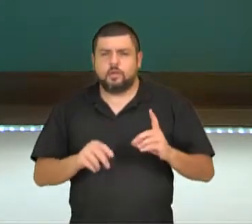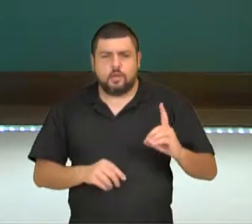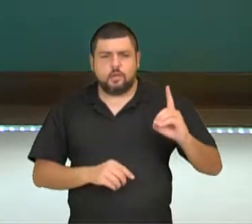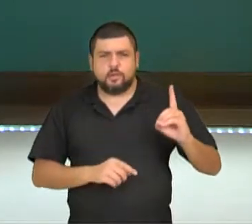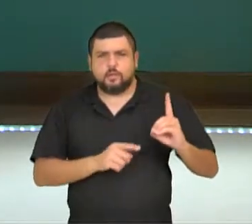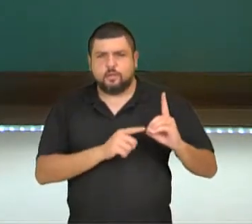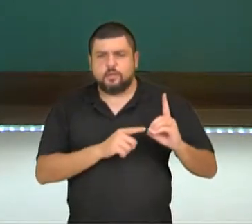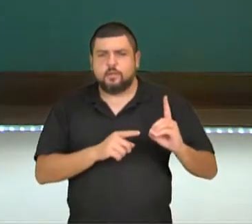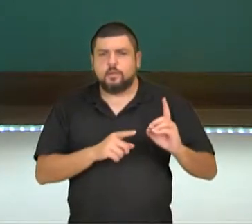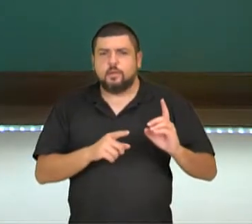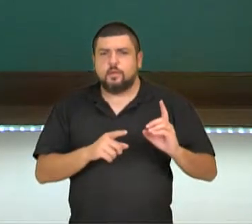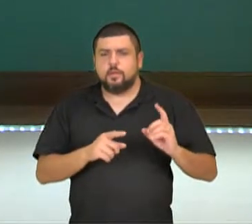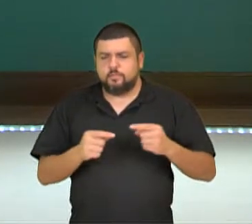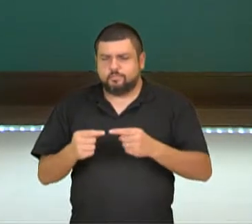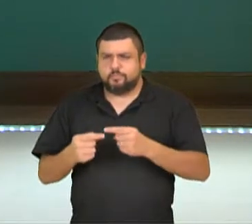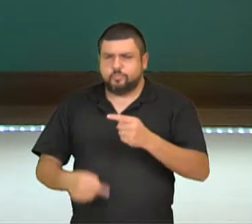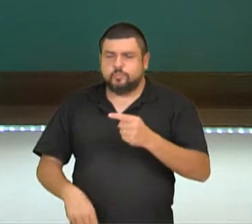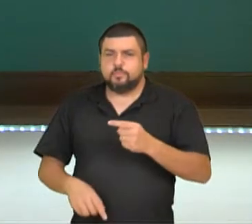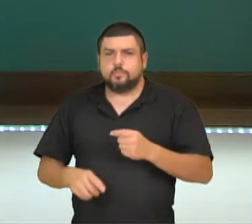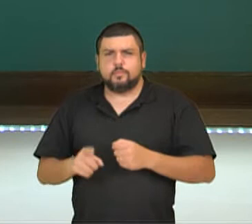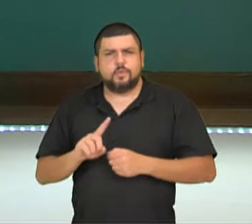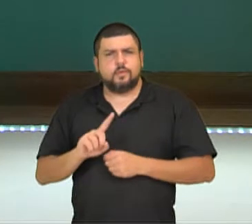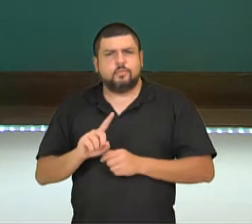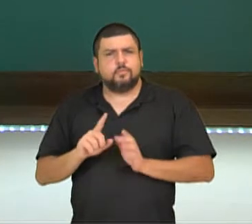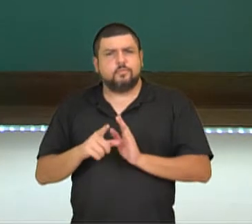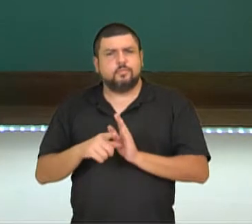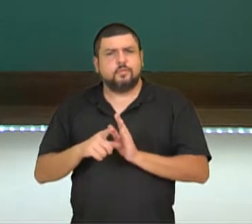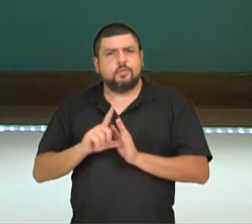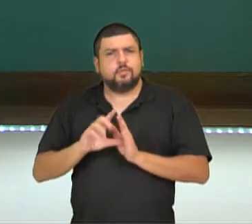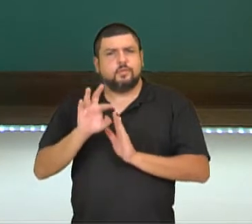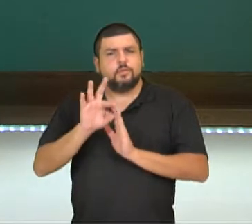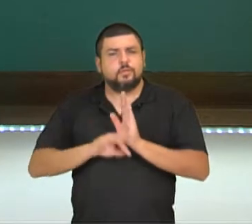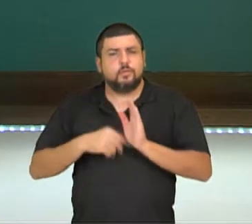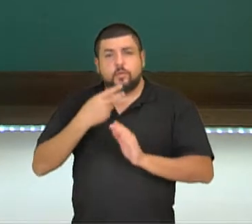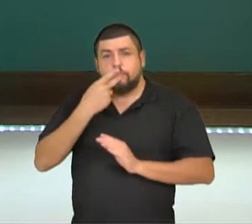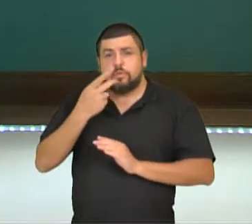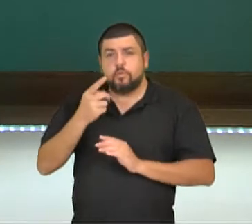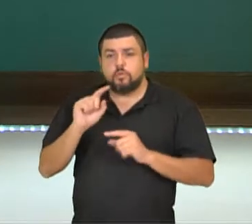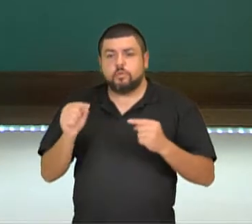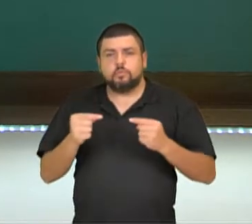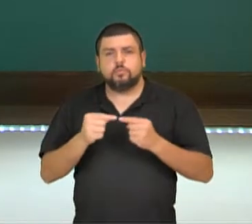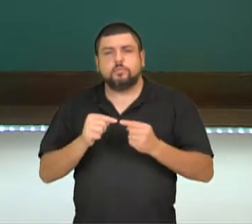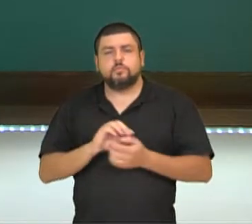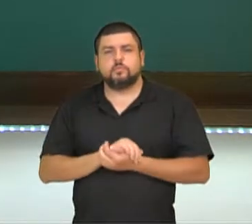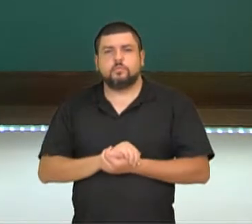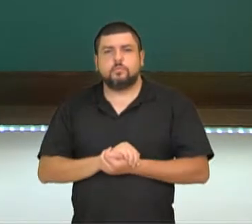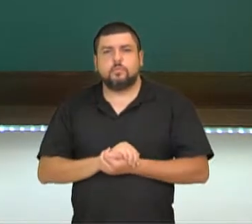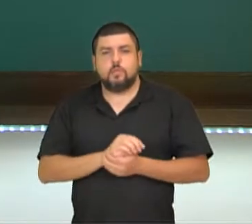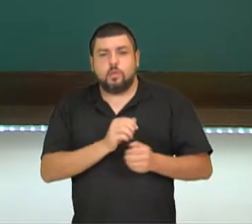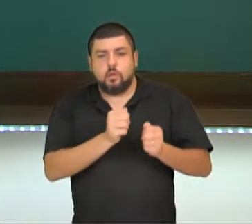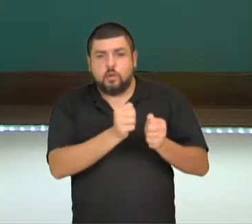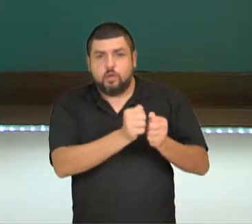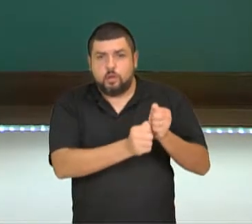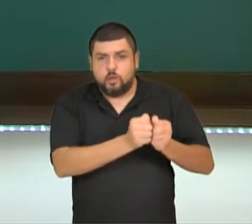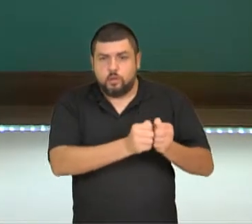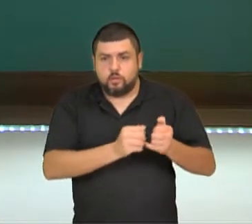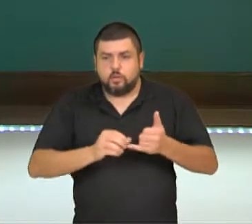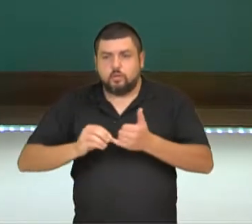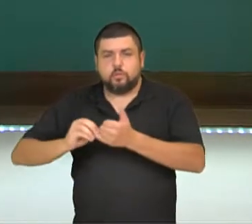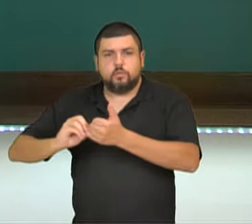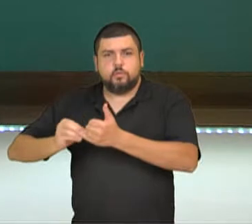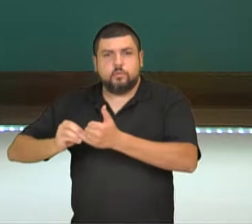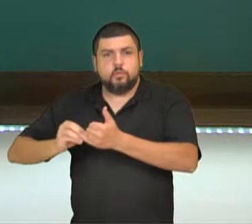no texto diz que eles se complementam. E você sabe também que o arroz e o feijão,